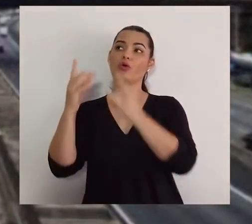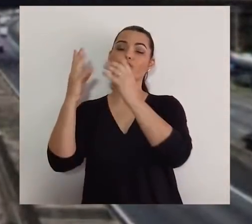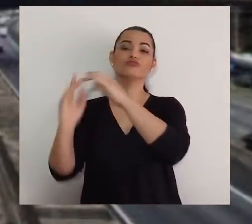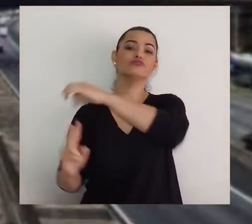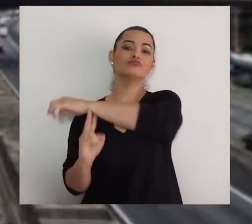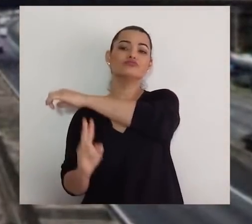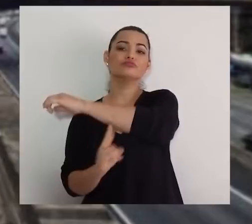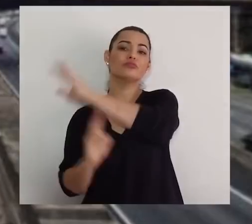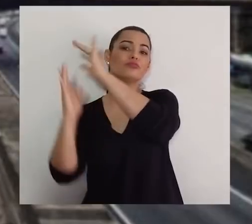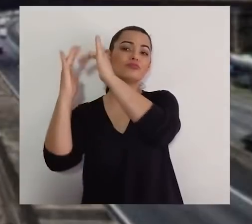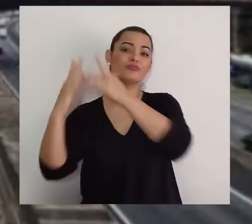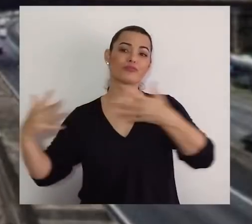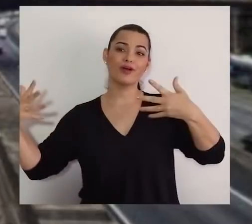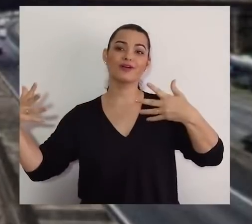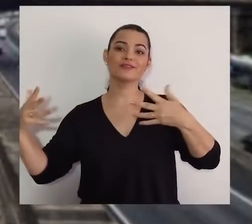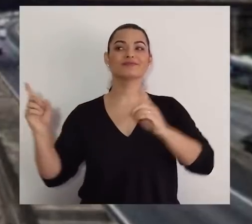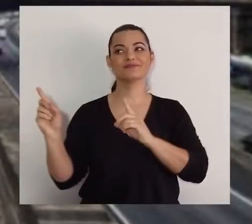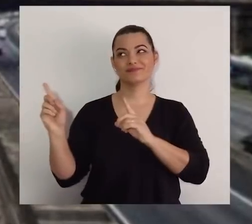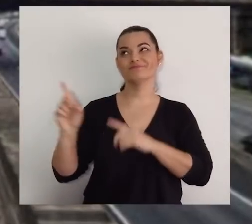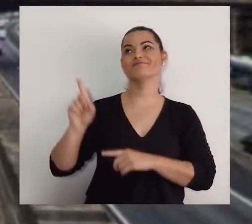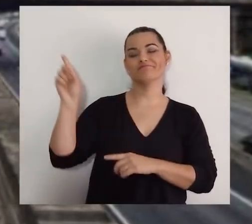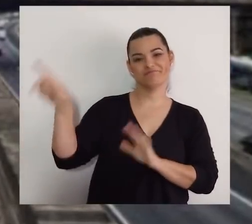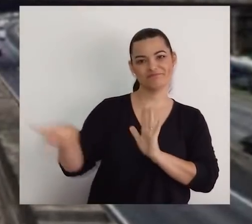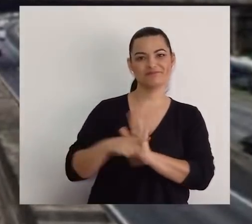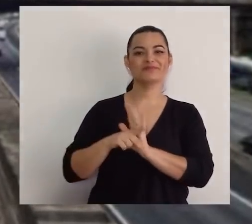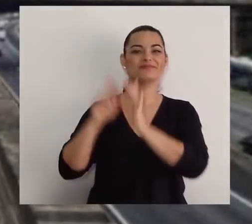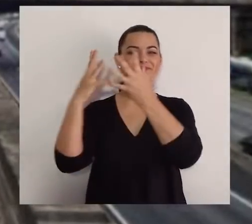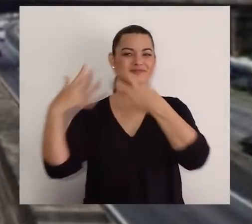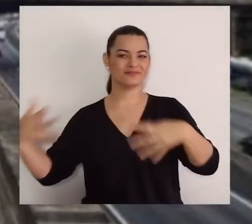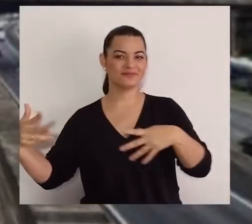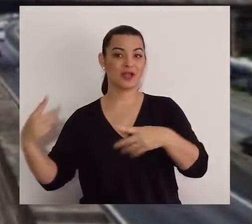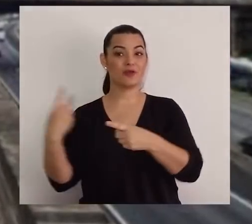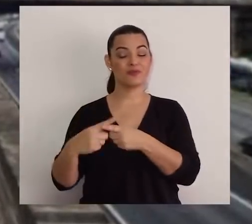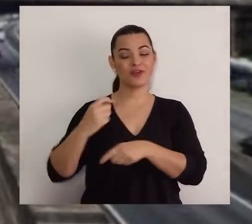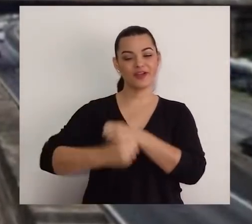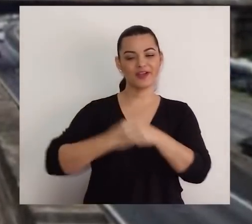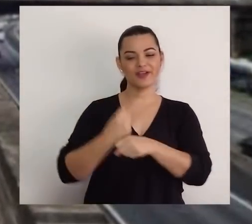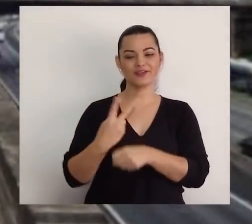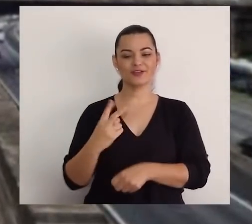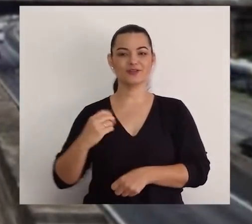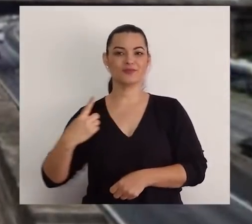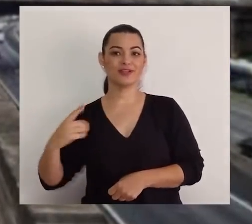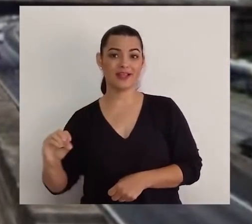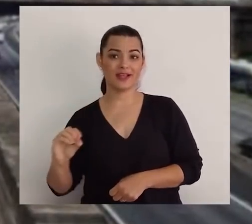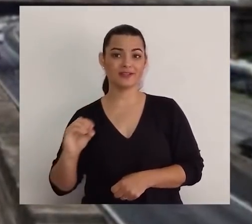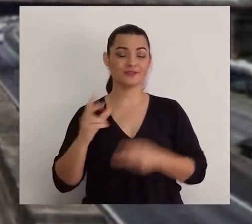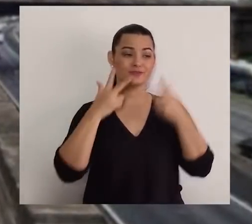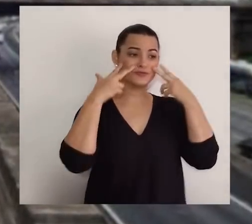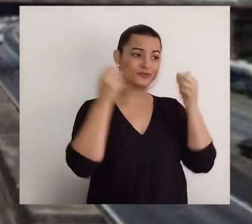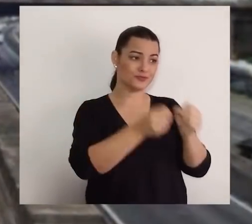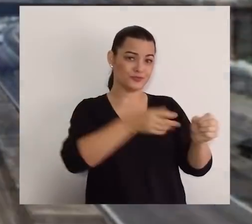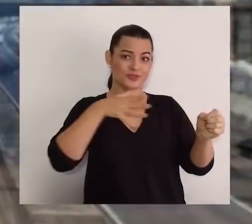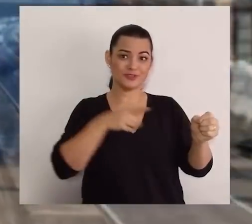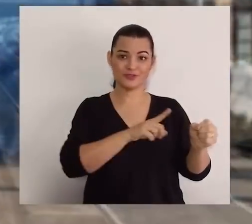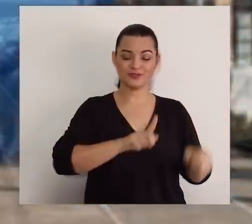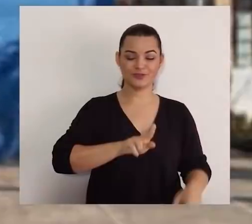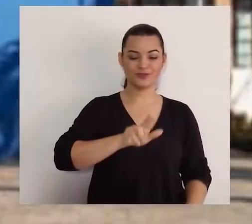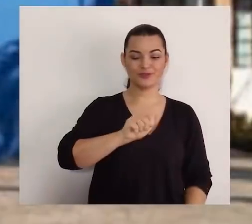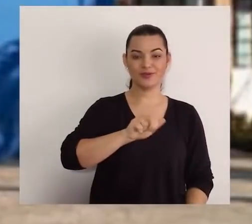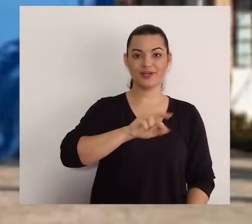A Ponte Estaiada, porque ela foi em 2010 e o Índiozinho Guaru em 2000.